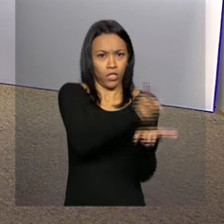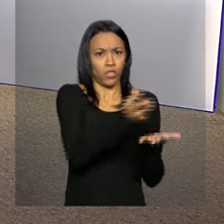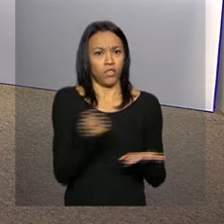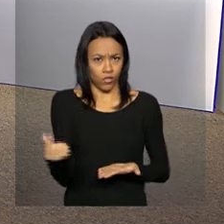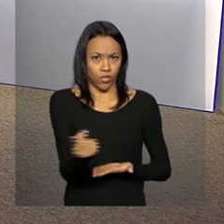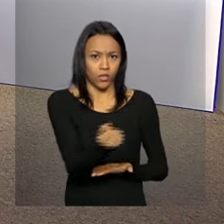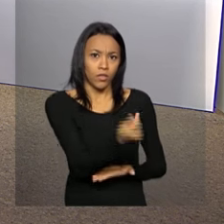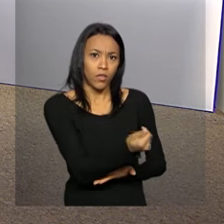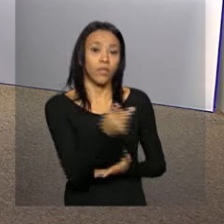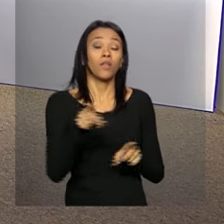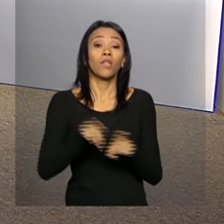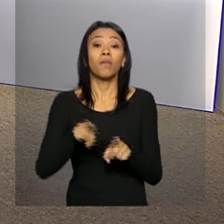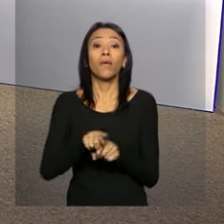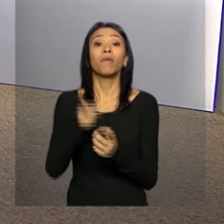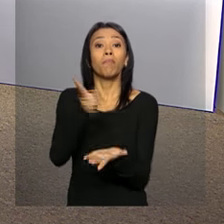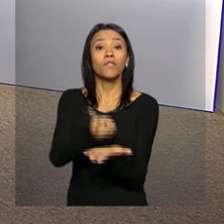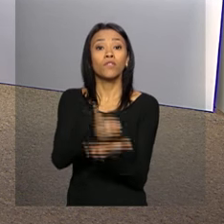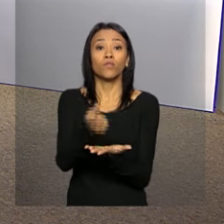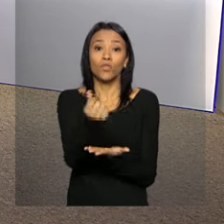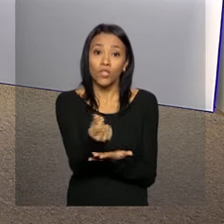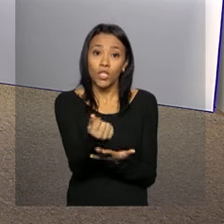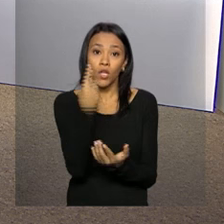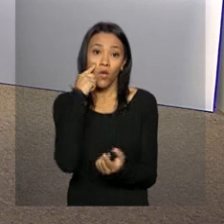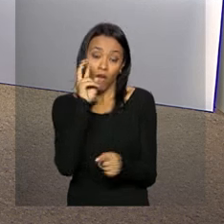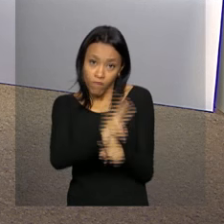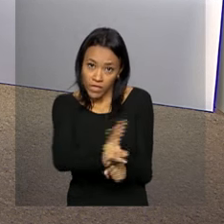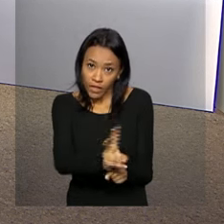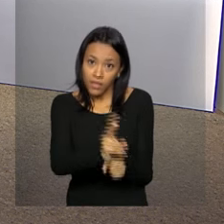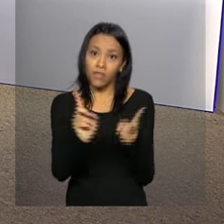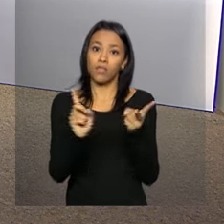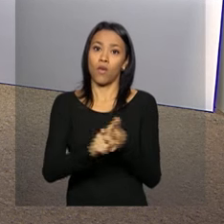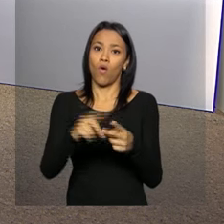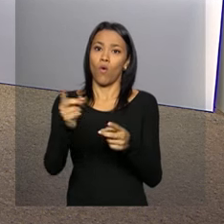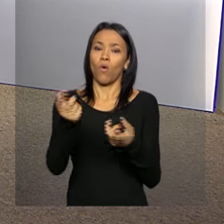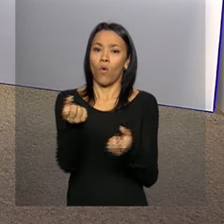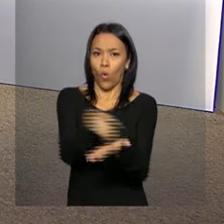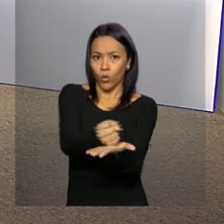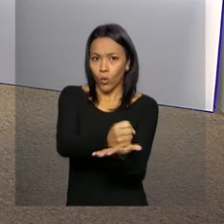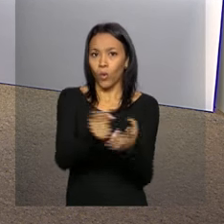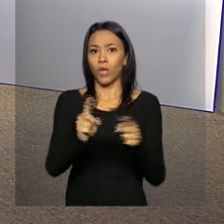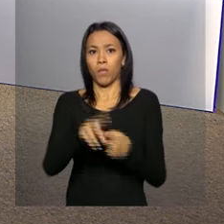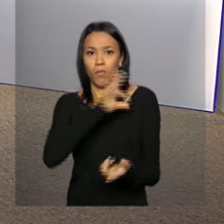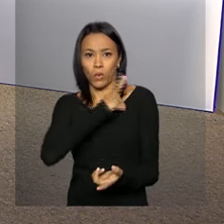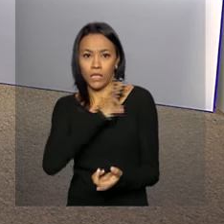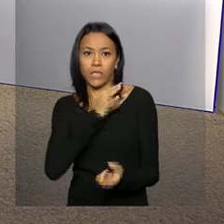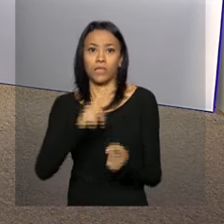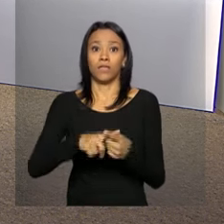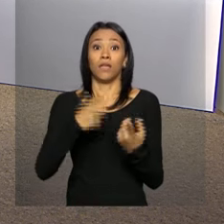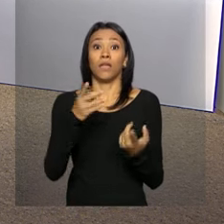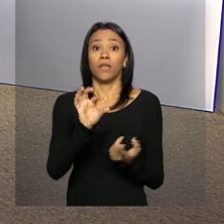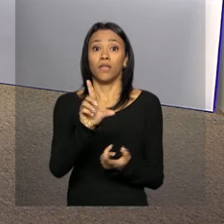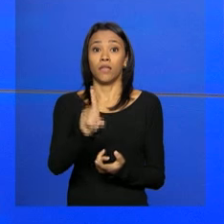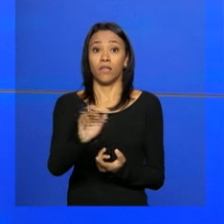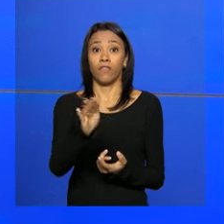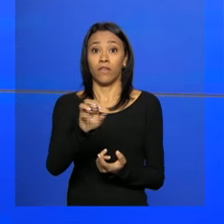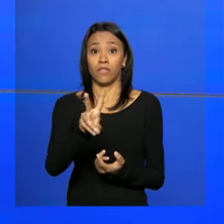as despesas com as atividades de fiscalização, controle interno, policiamento e defesa